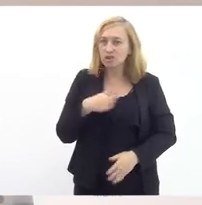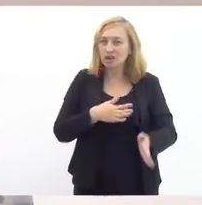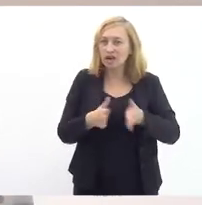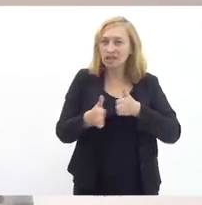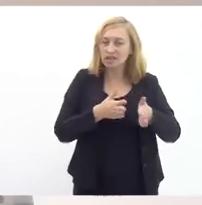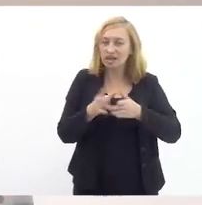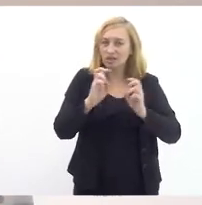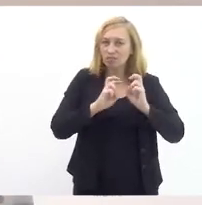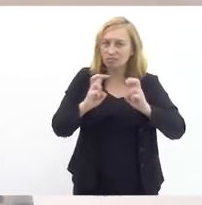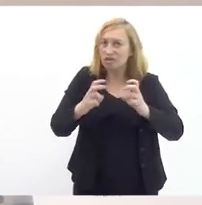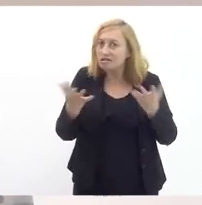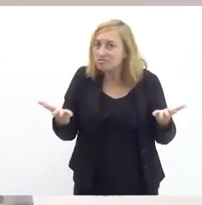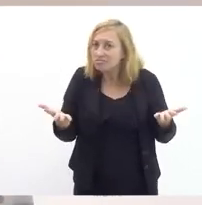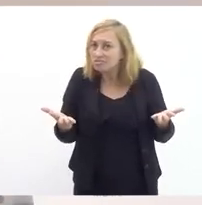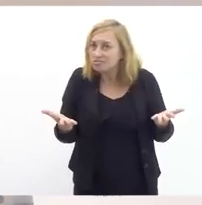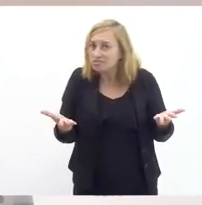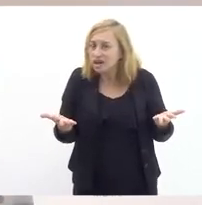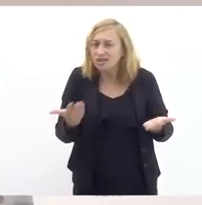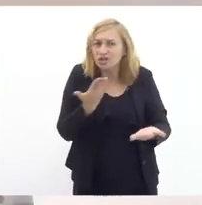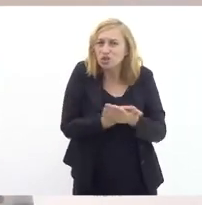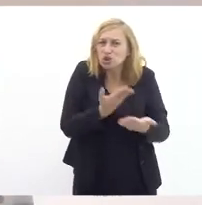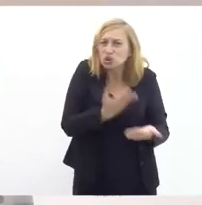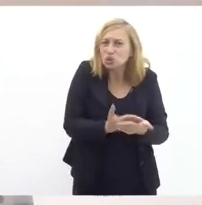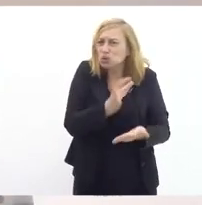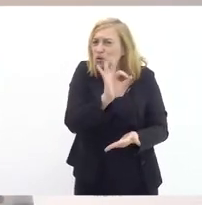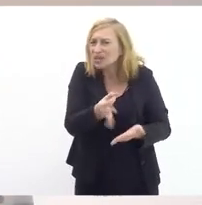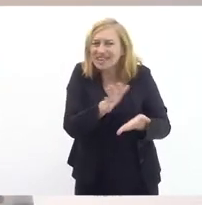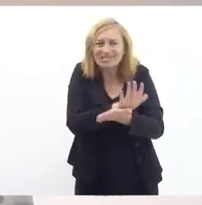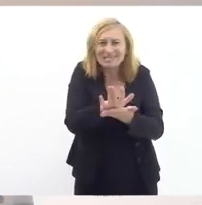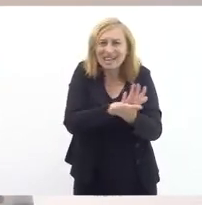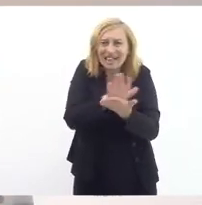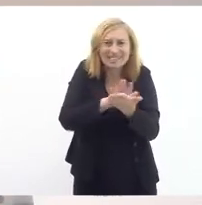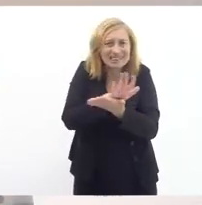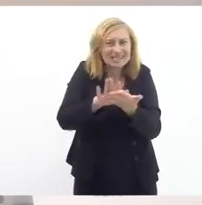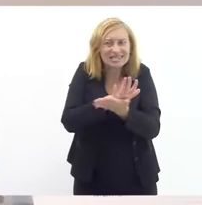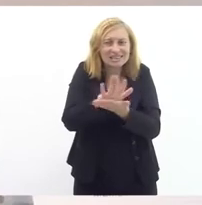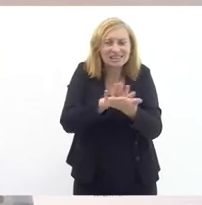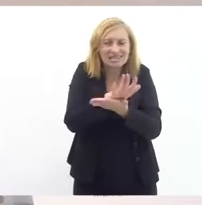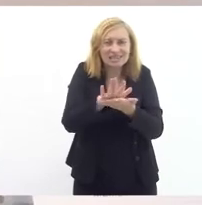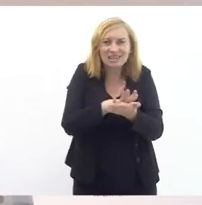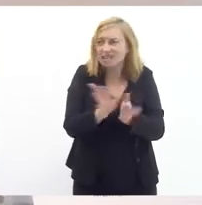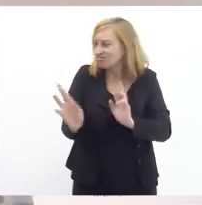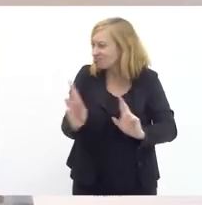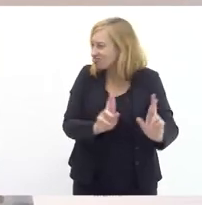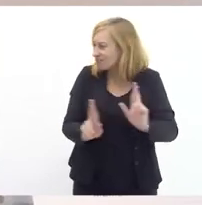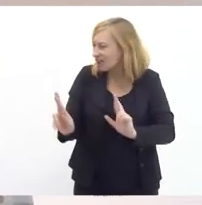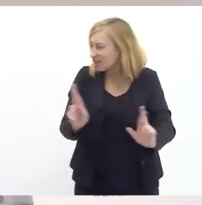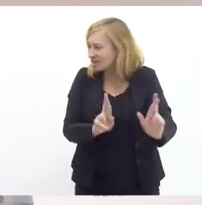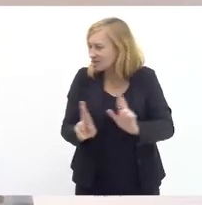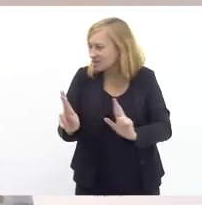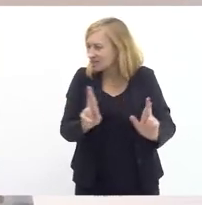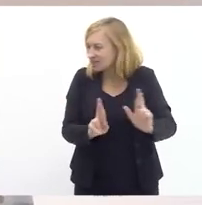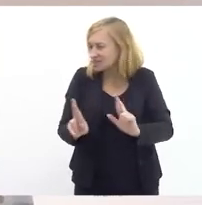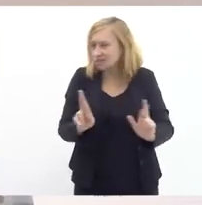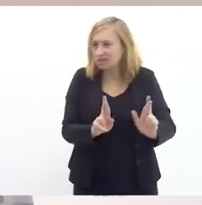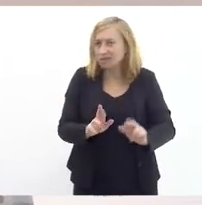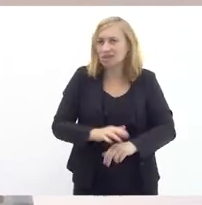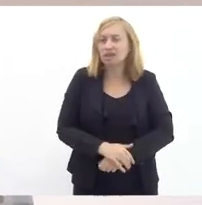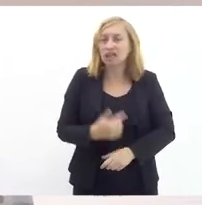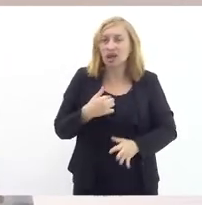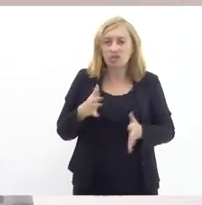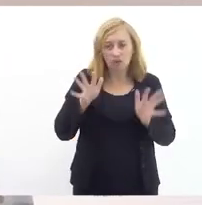E não existe estudo concreto nenhum que correlacione, e eu vou